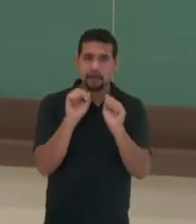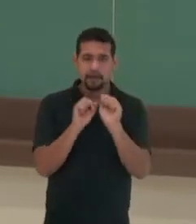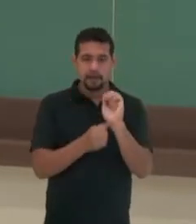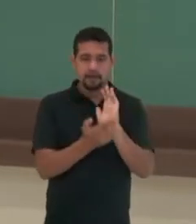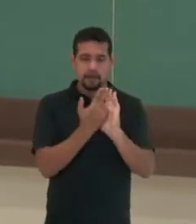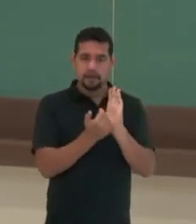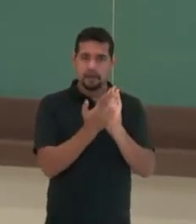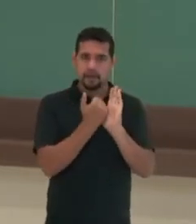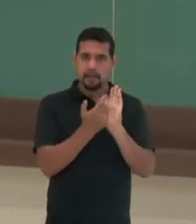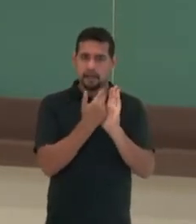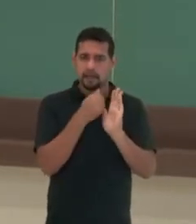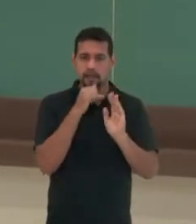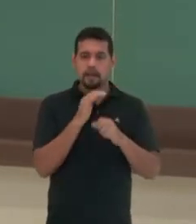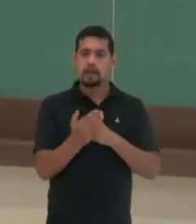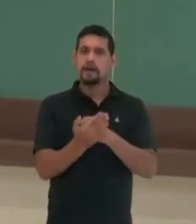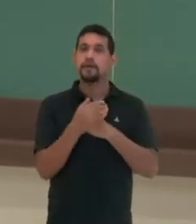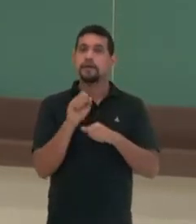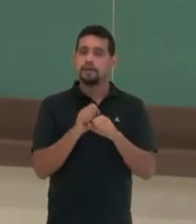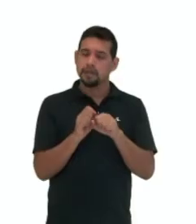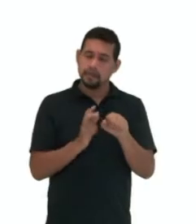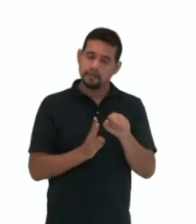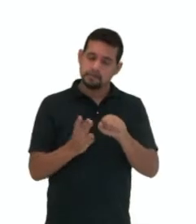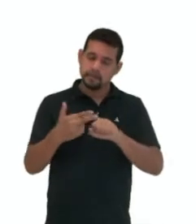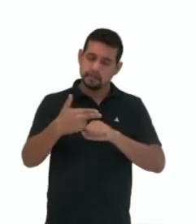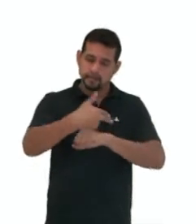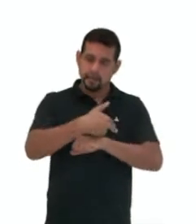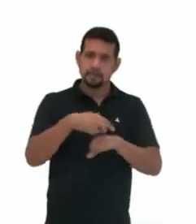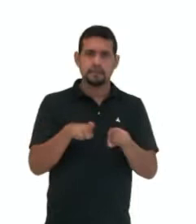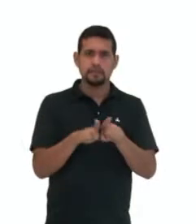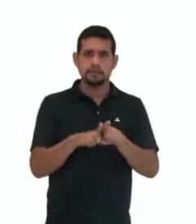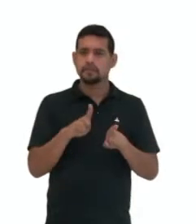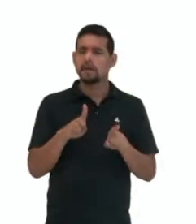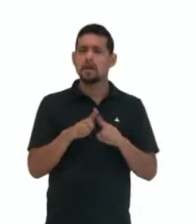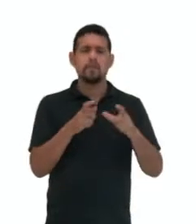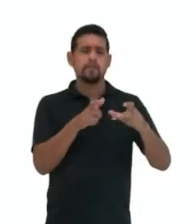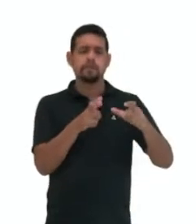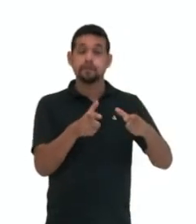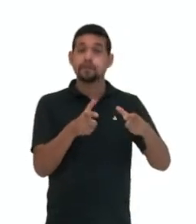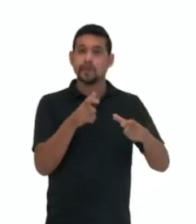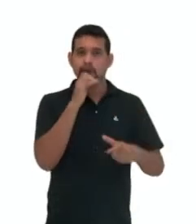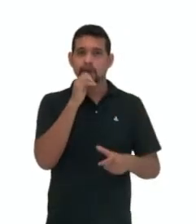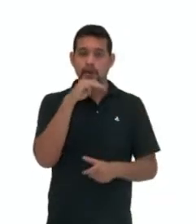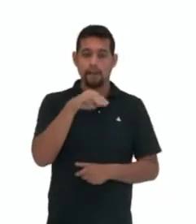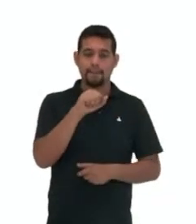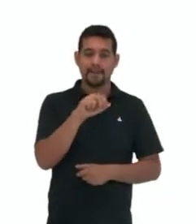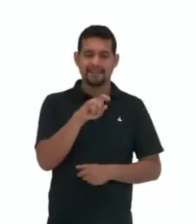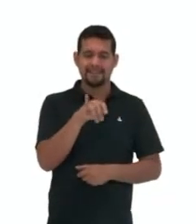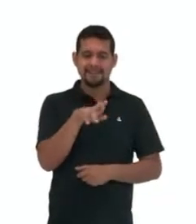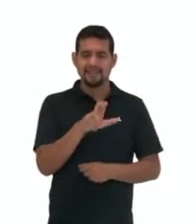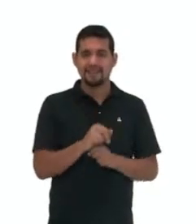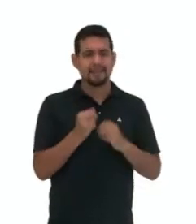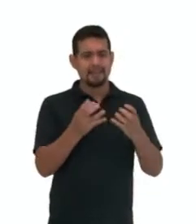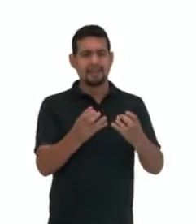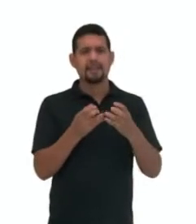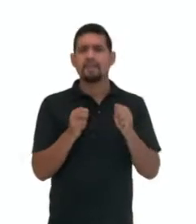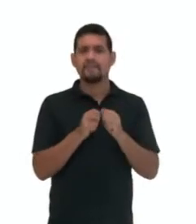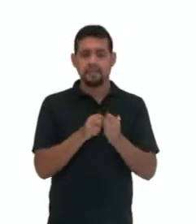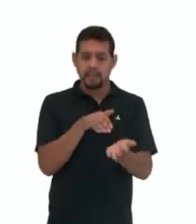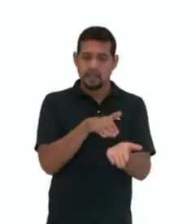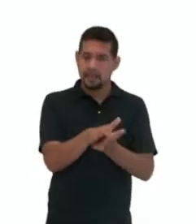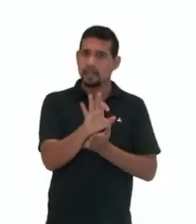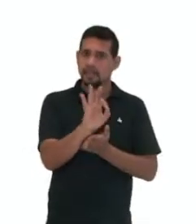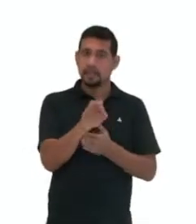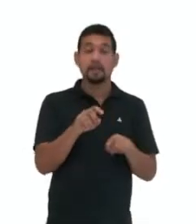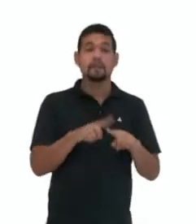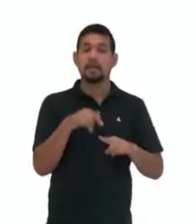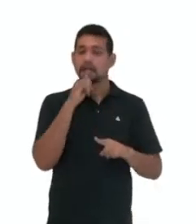desenho. Então, com a ajuda de um instrumento cortante, a figura da matriz, no caso ali a madeira, que se pretende imprimir.